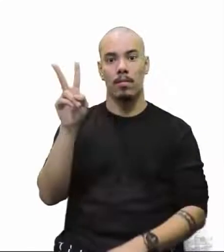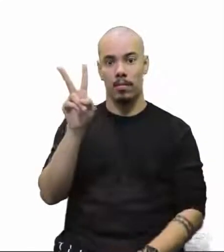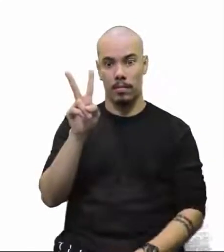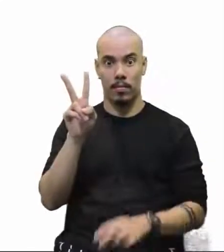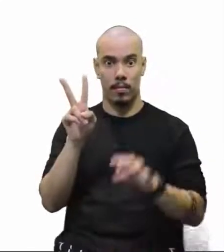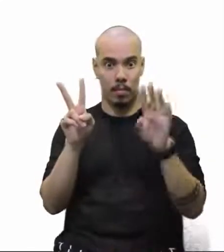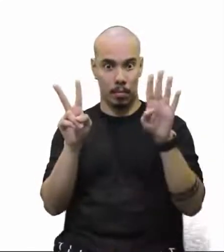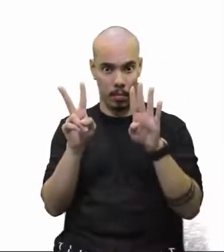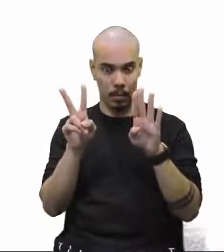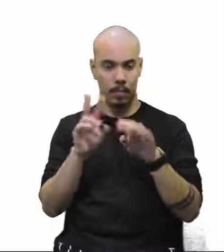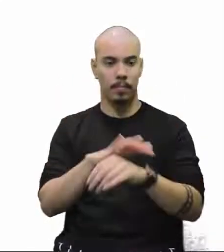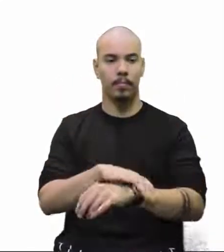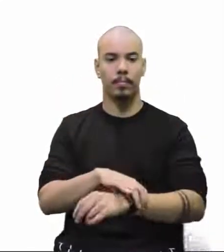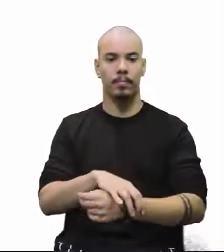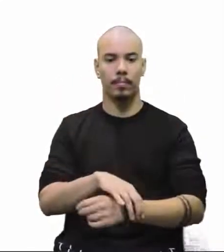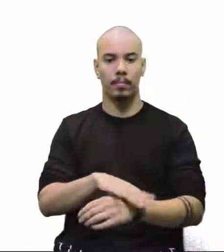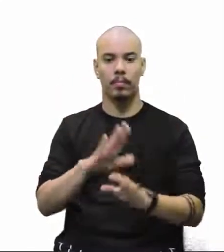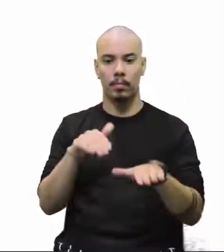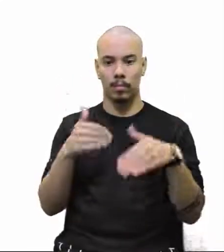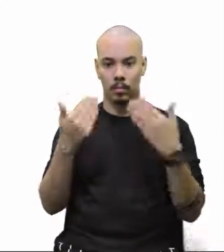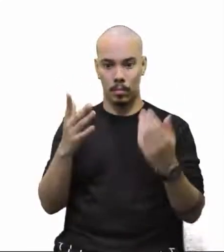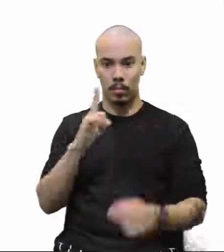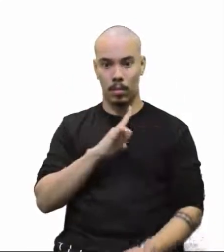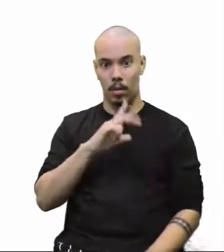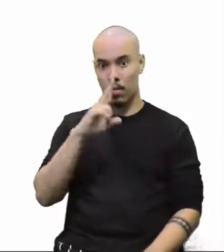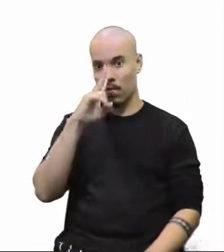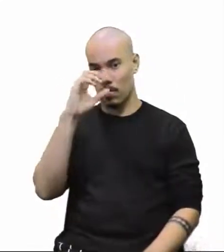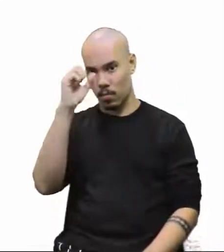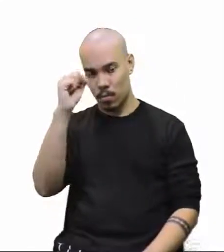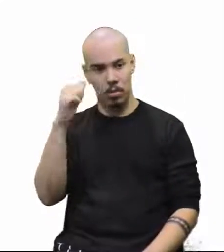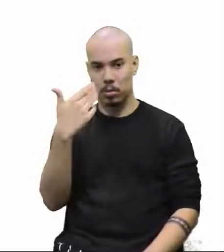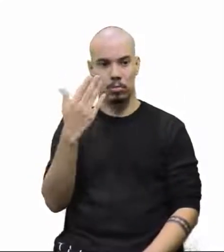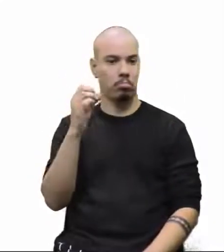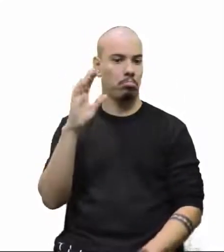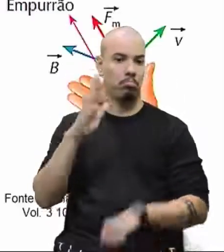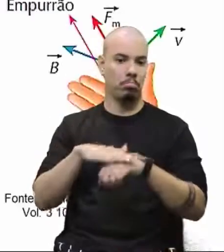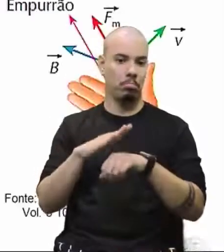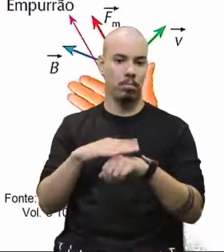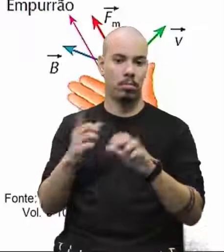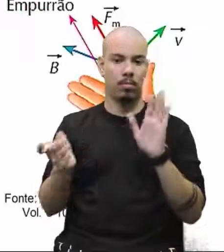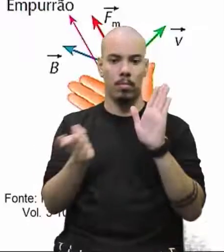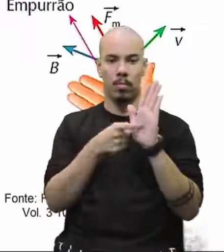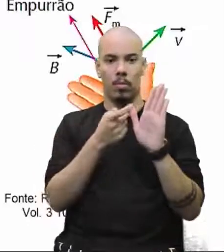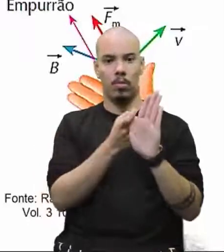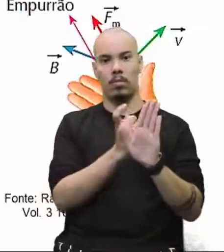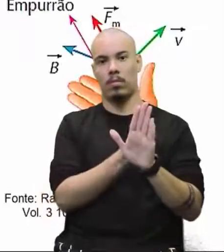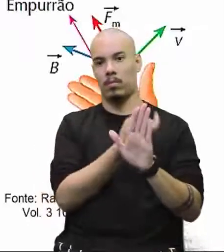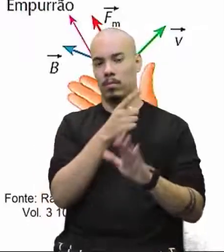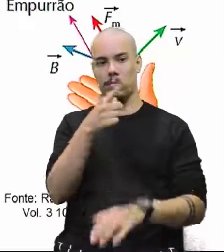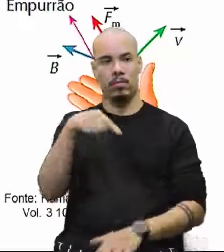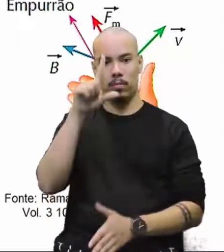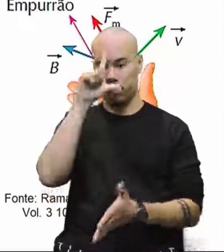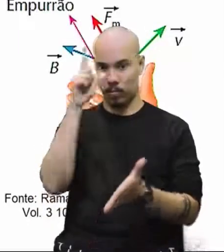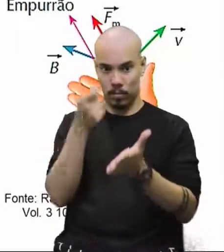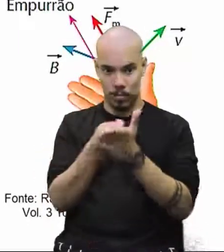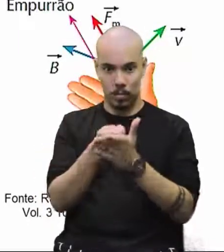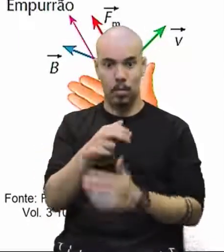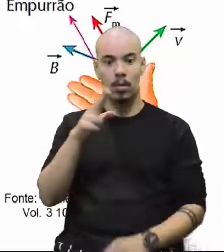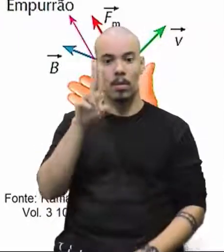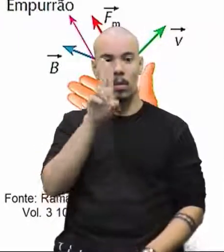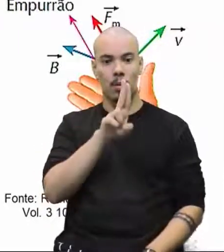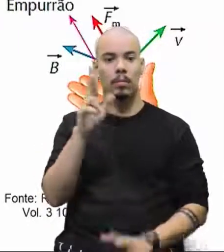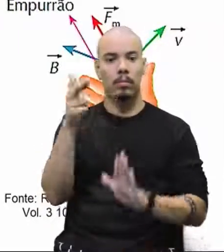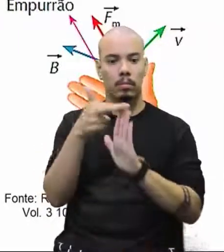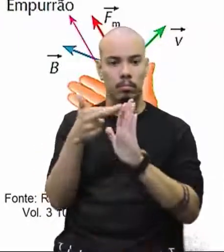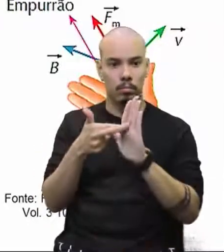B. Então, tem aí o força ou campo, que você quiser, né? Isso. Mesma equação. Usando a regra do tapa,